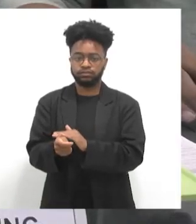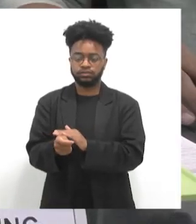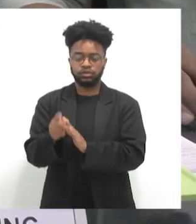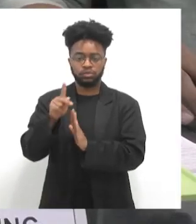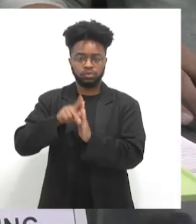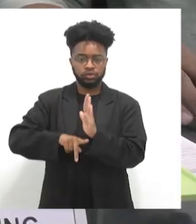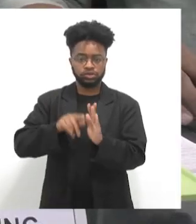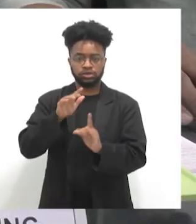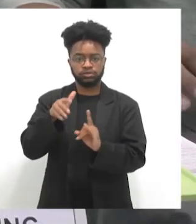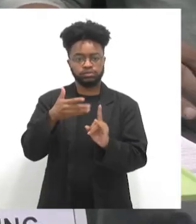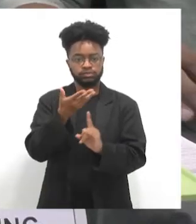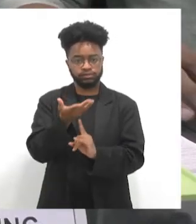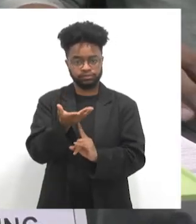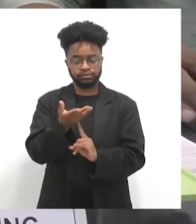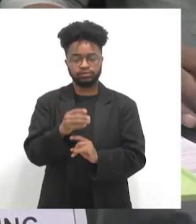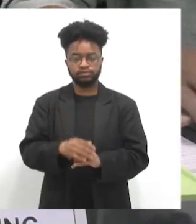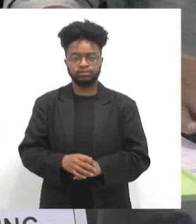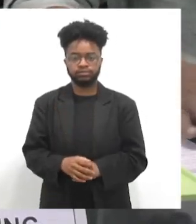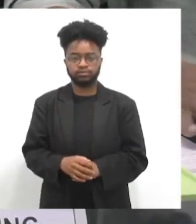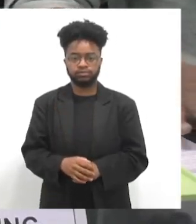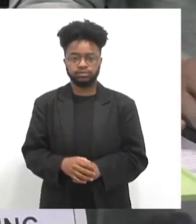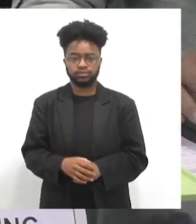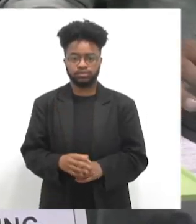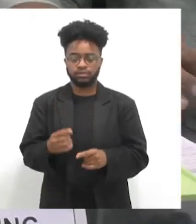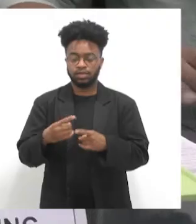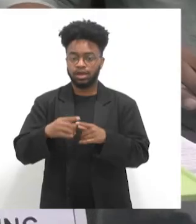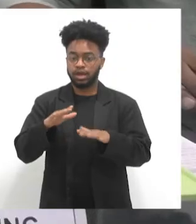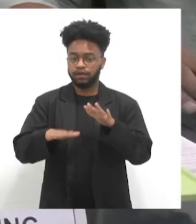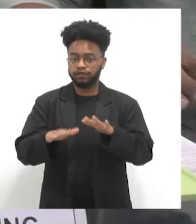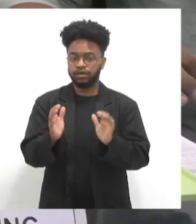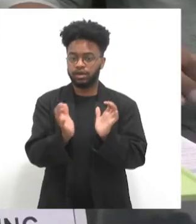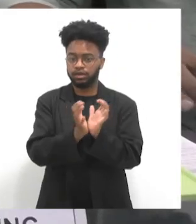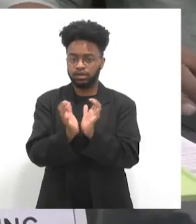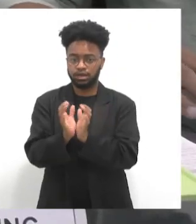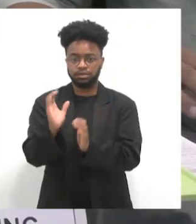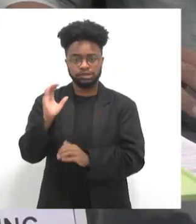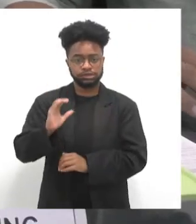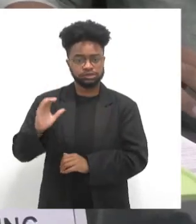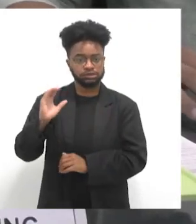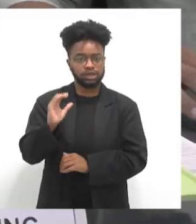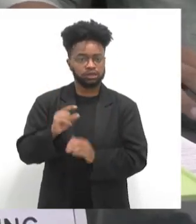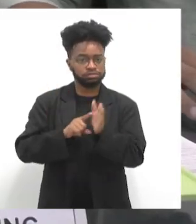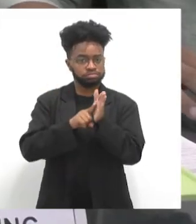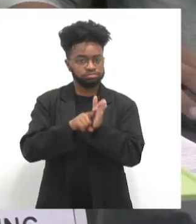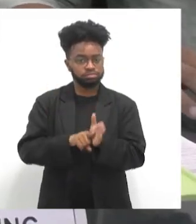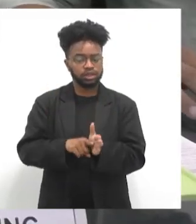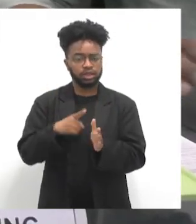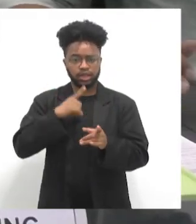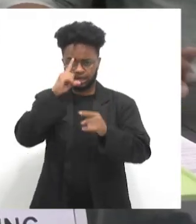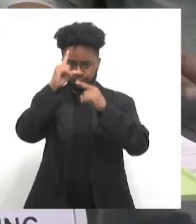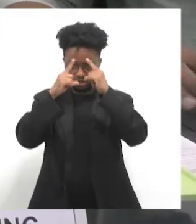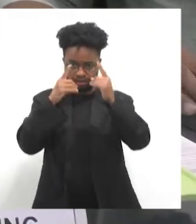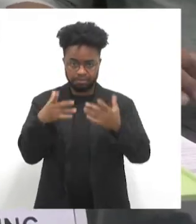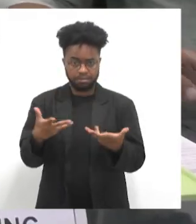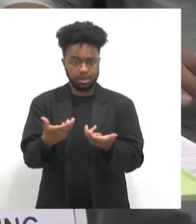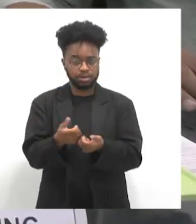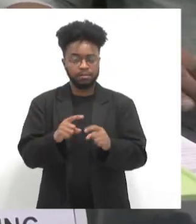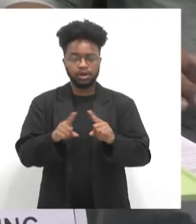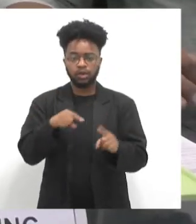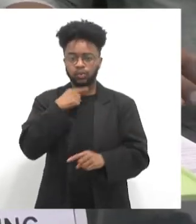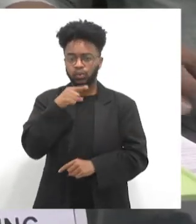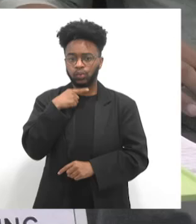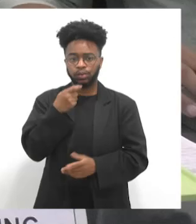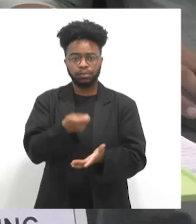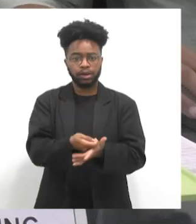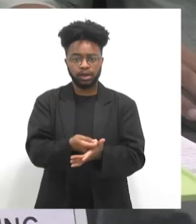projetos ambientais. Muitas vezes as equipes de cientistas têm uma ideia maravilhosa, mas não conseguem fazer